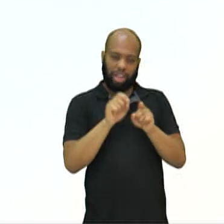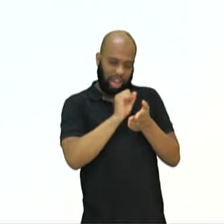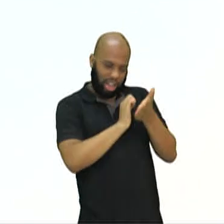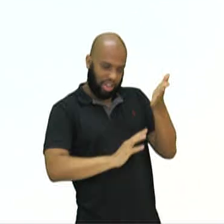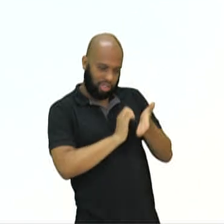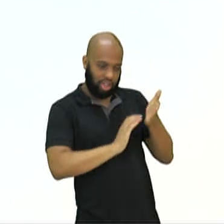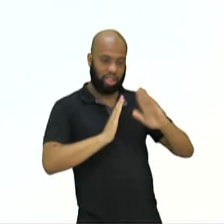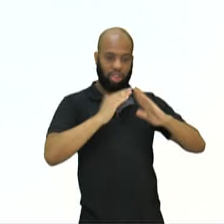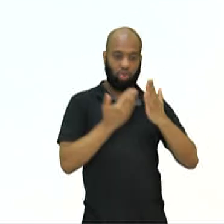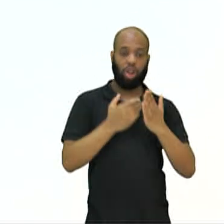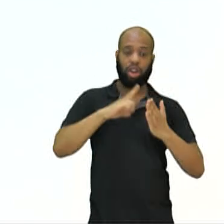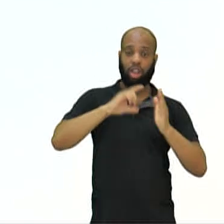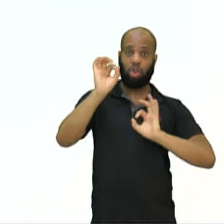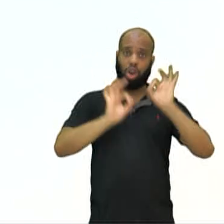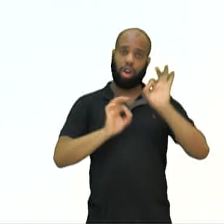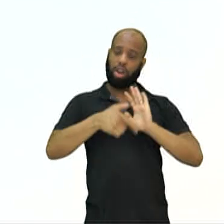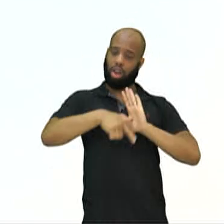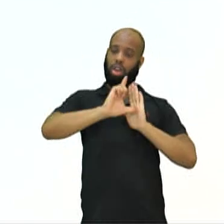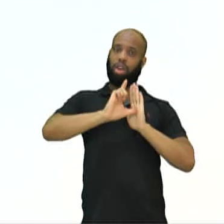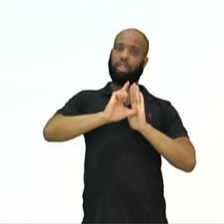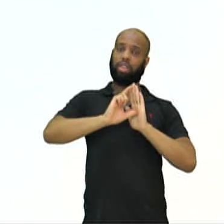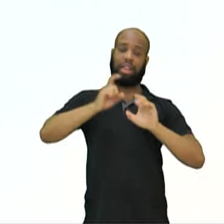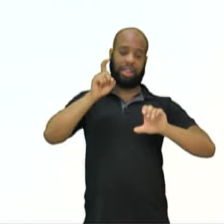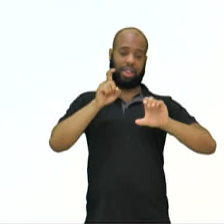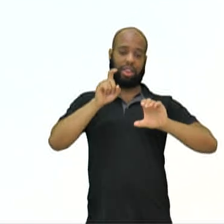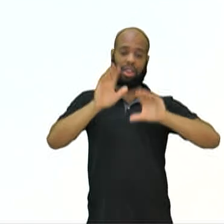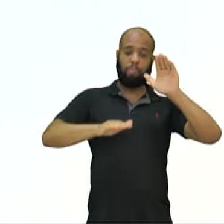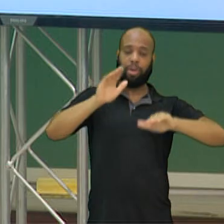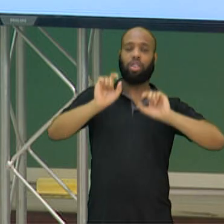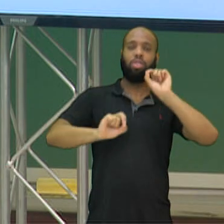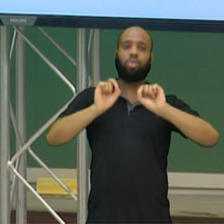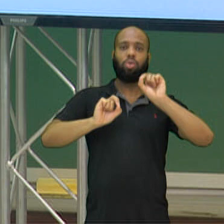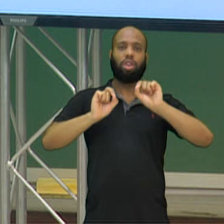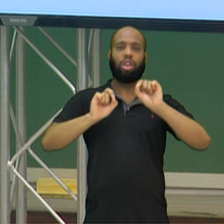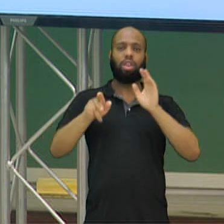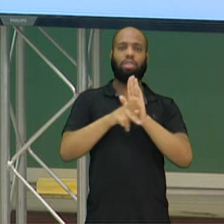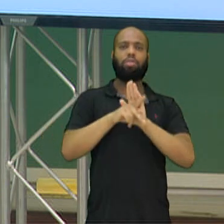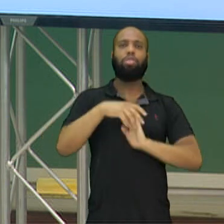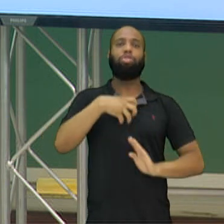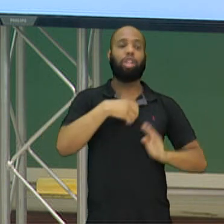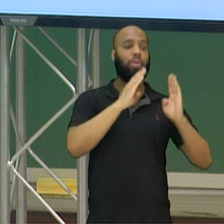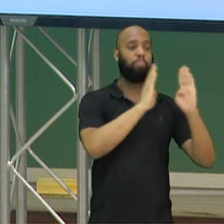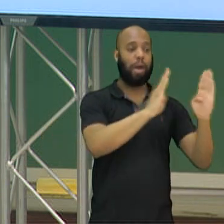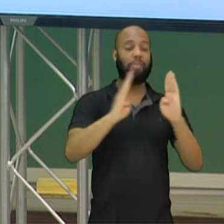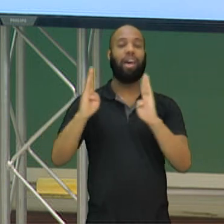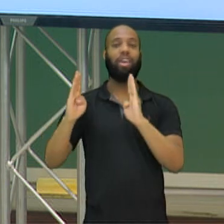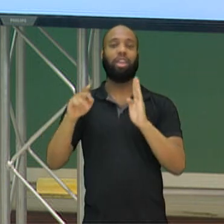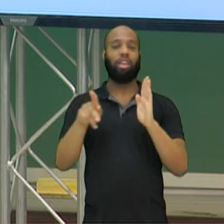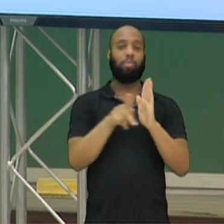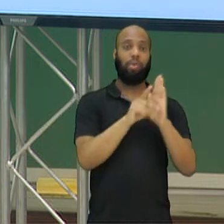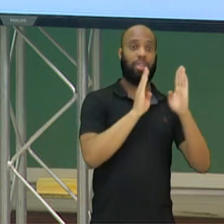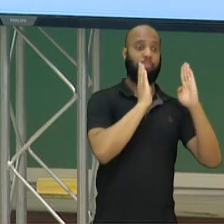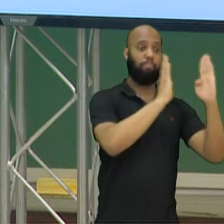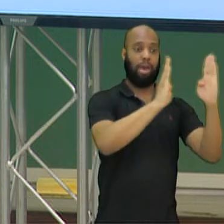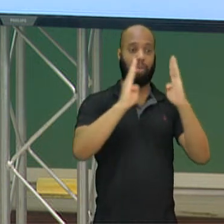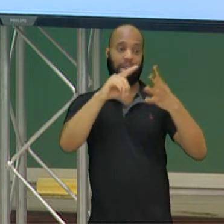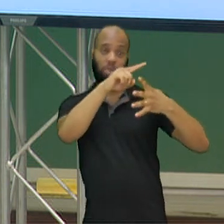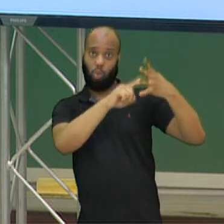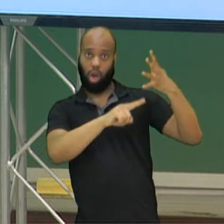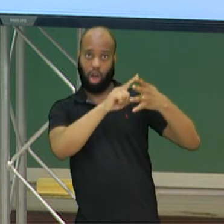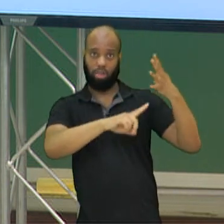ser planejadas de acordo com os estágios de desenvolvimento. Ou seja, a escola tem que ser preparada para aqueles 4